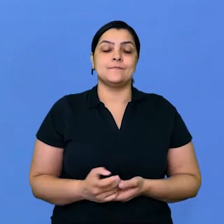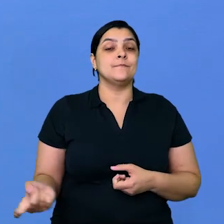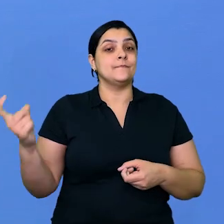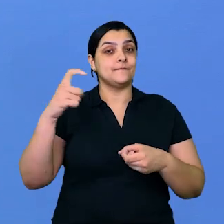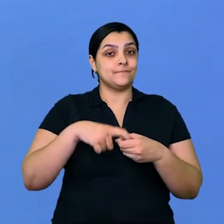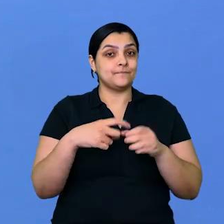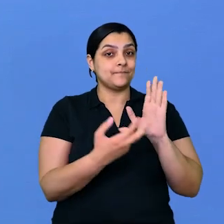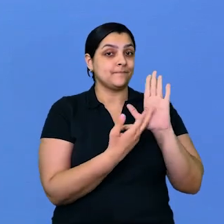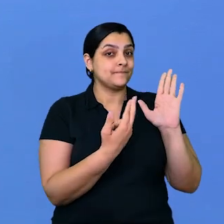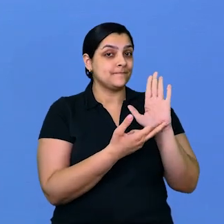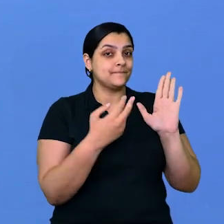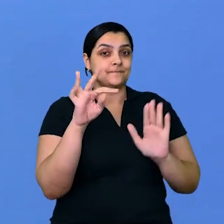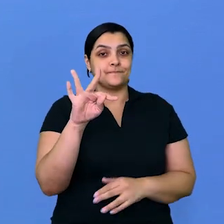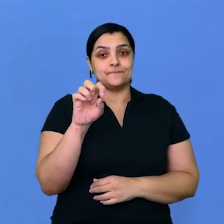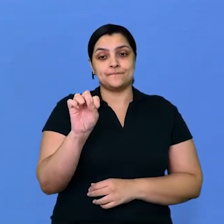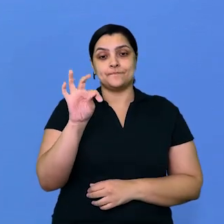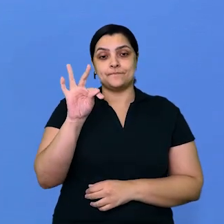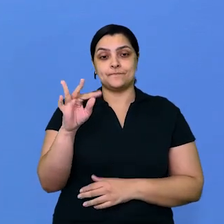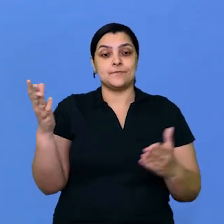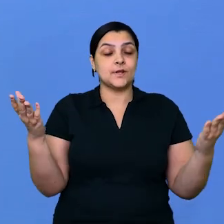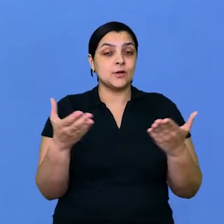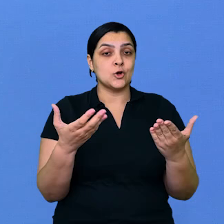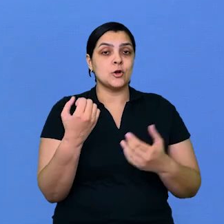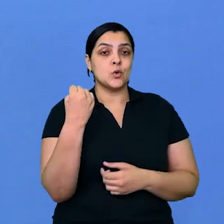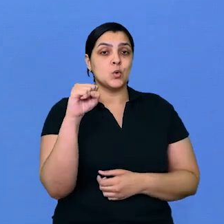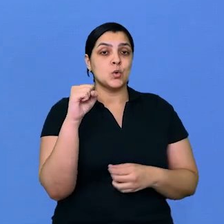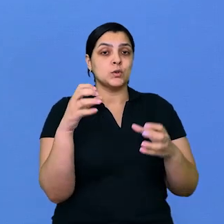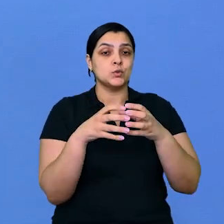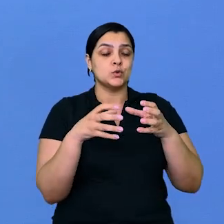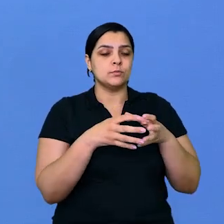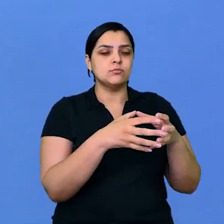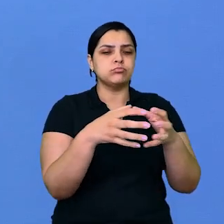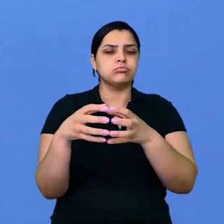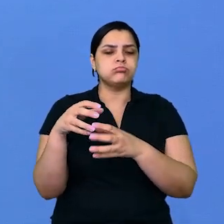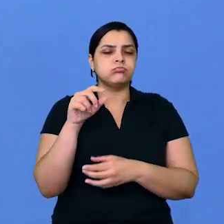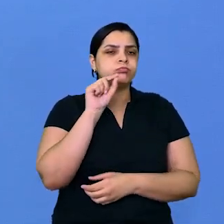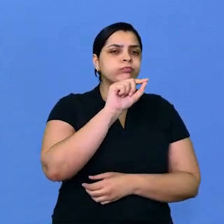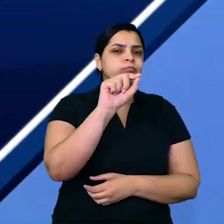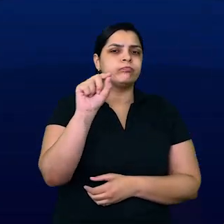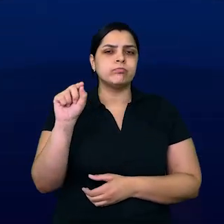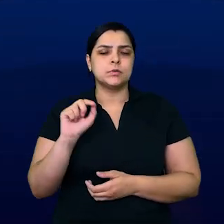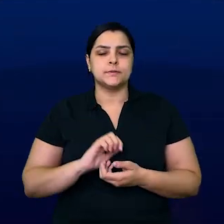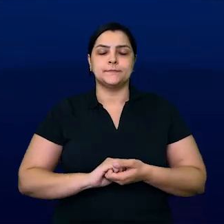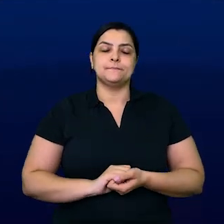Estamos de volta com Revista TST e chegou a hora de fazer um giro pelas turmas do tribunal.